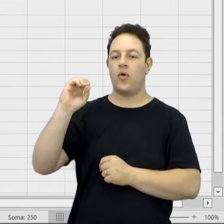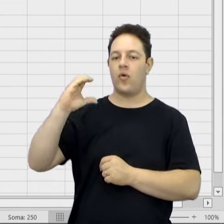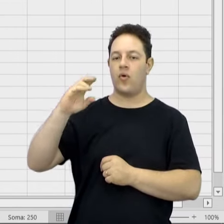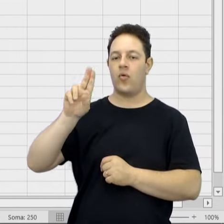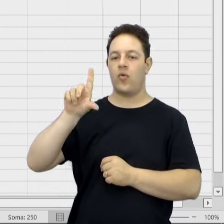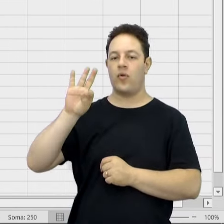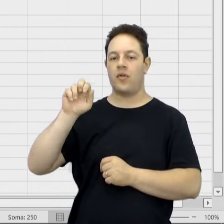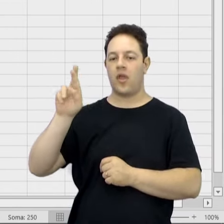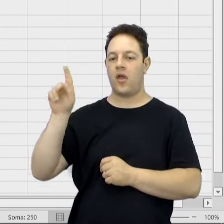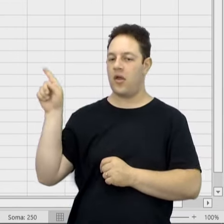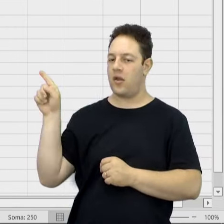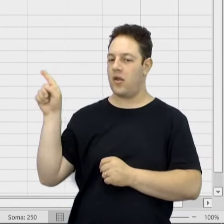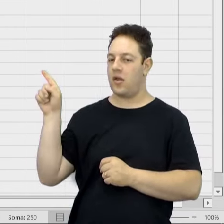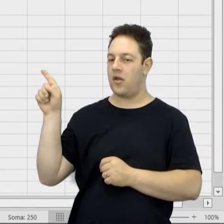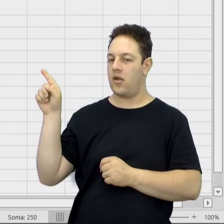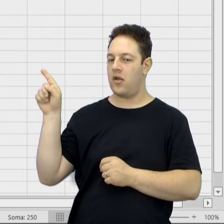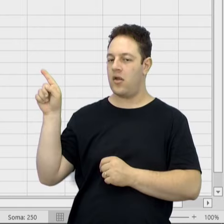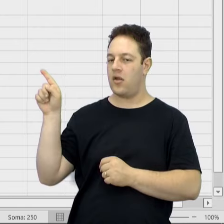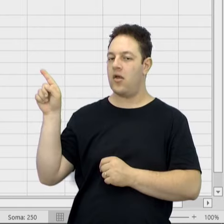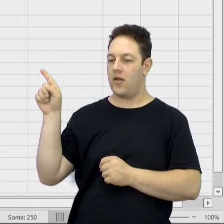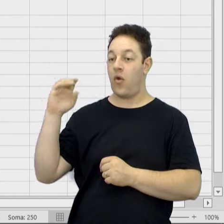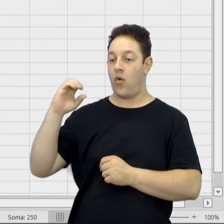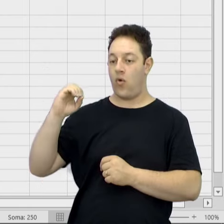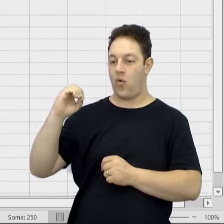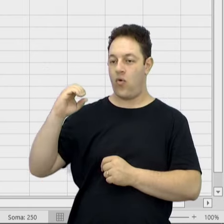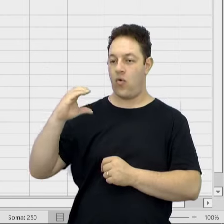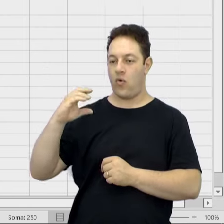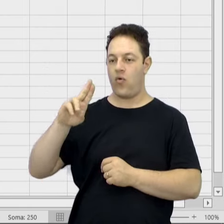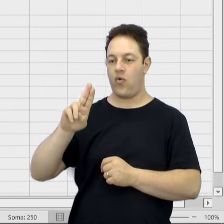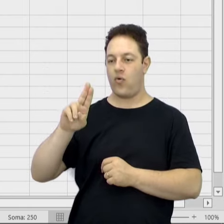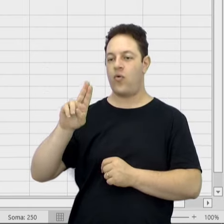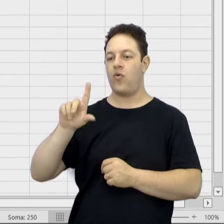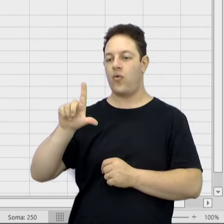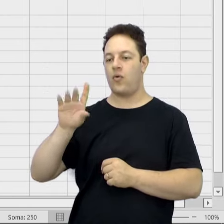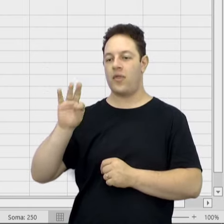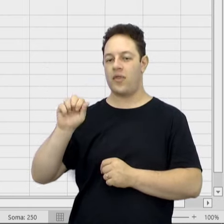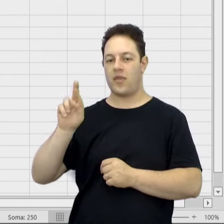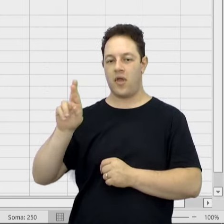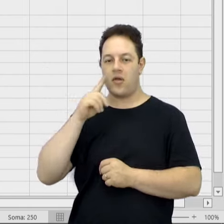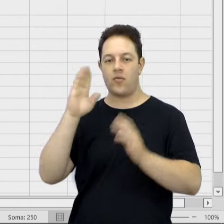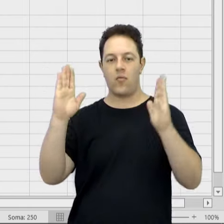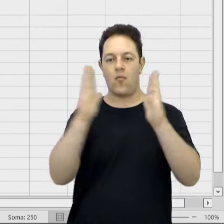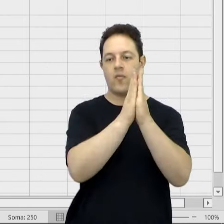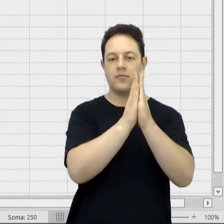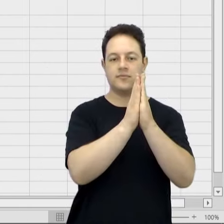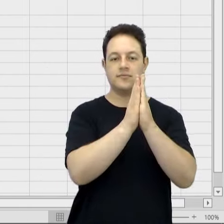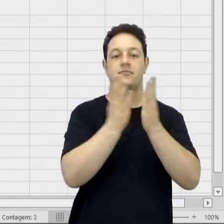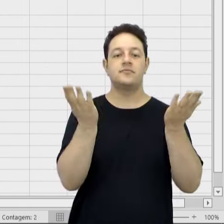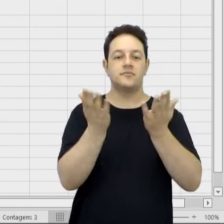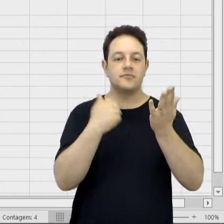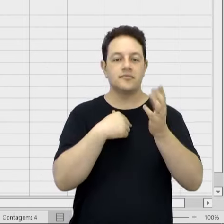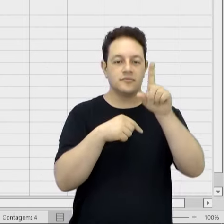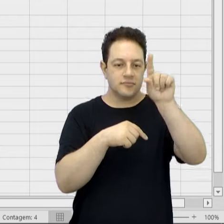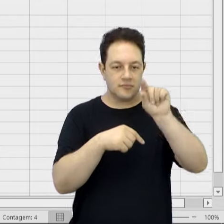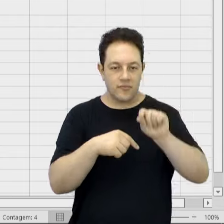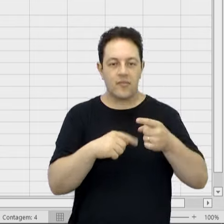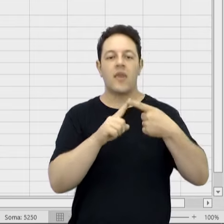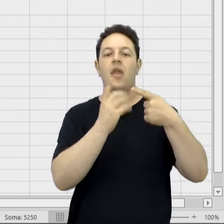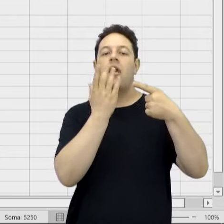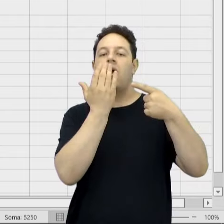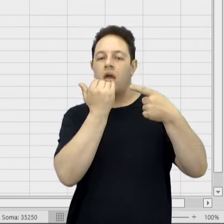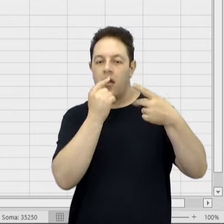ocultar. Ocultar, estão vendo? Ocultar e eu oculto. vou selecionar aí em alimentação,